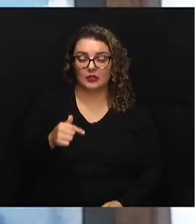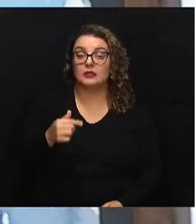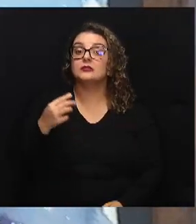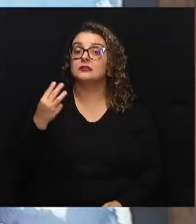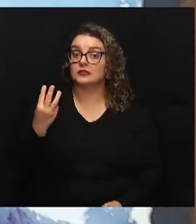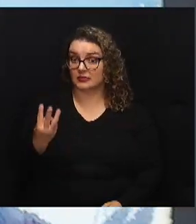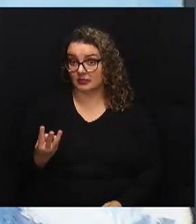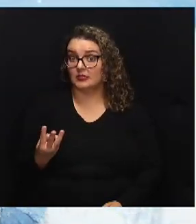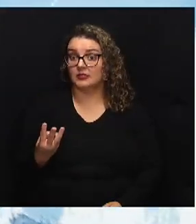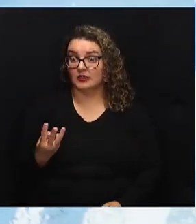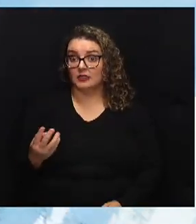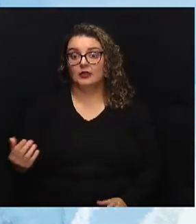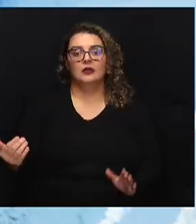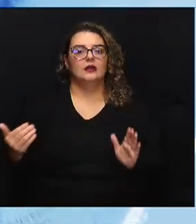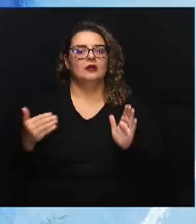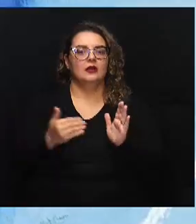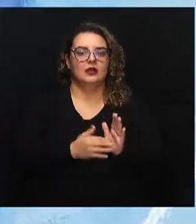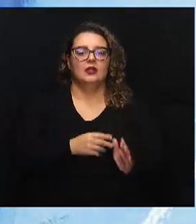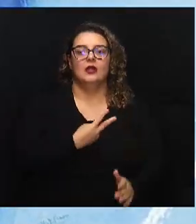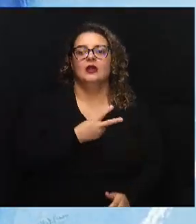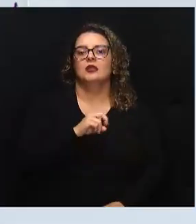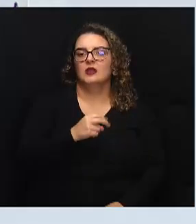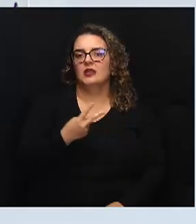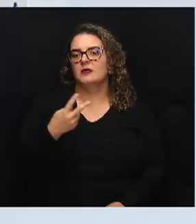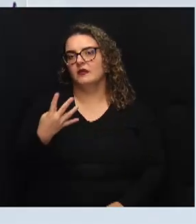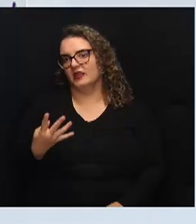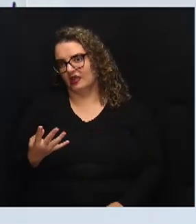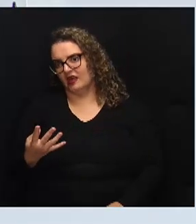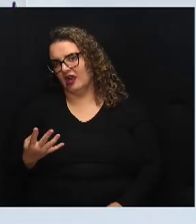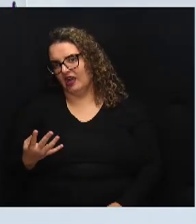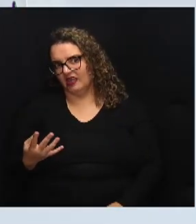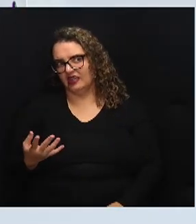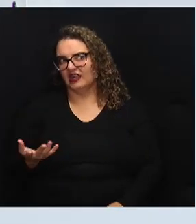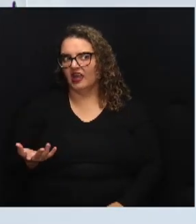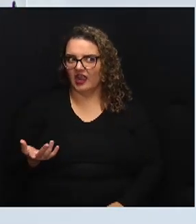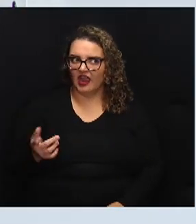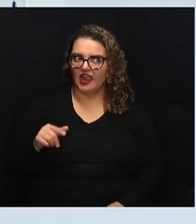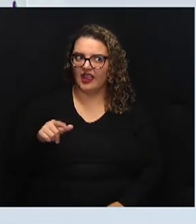1973 até 2024.